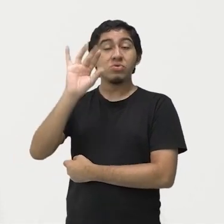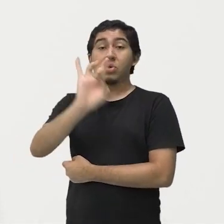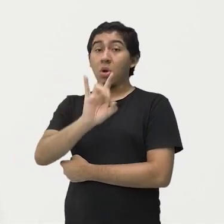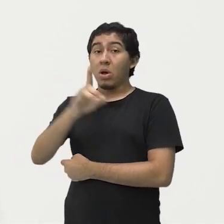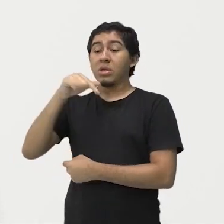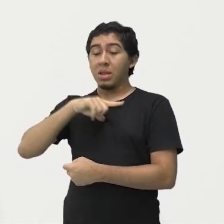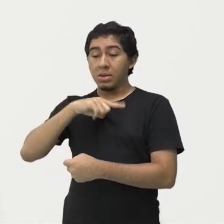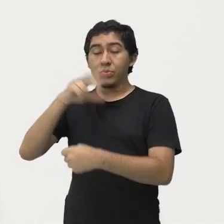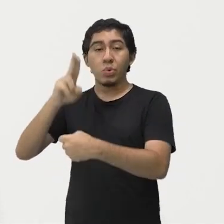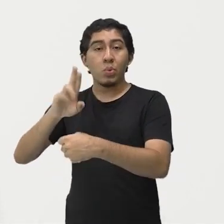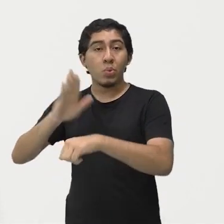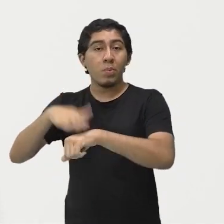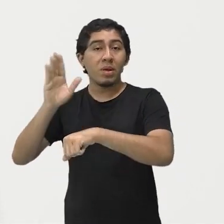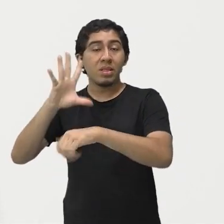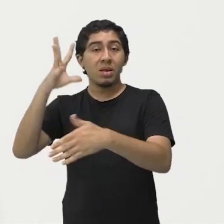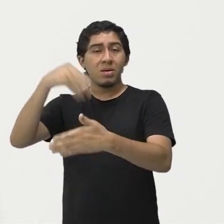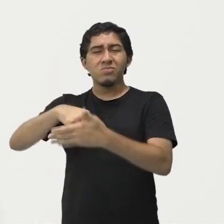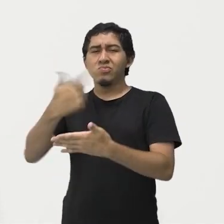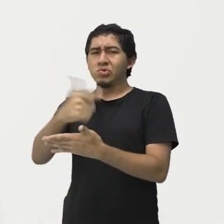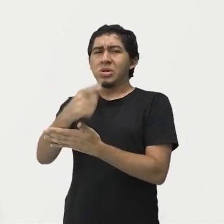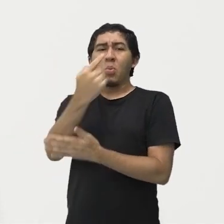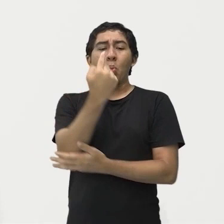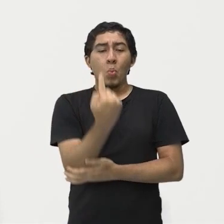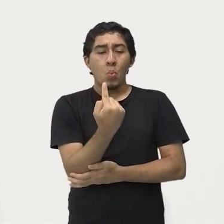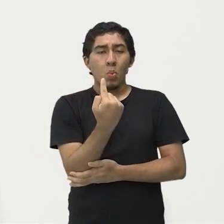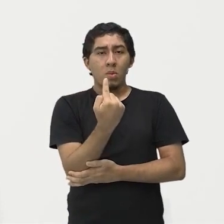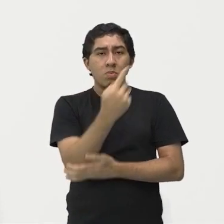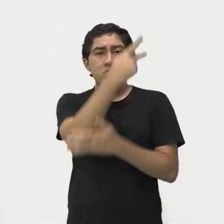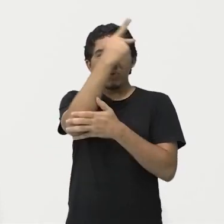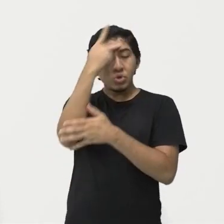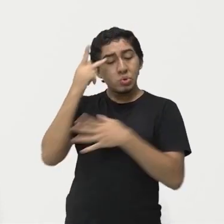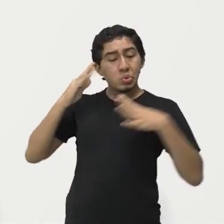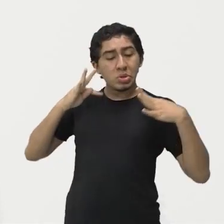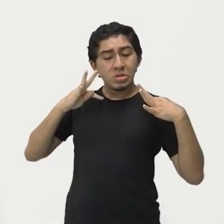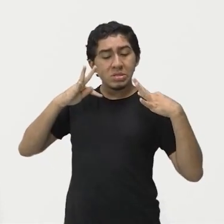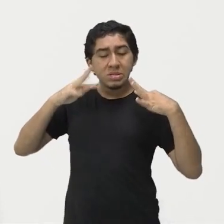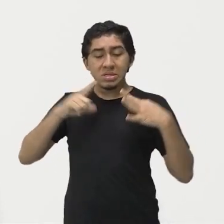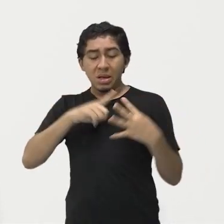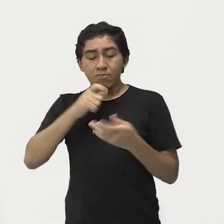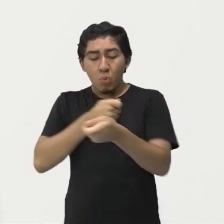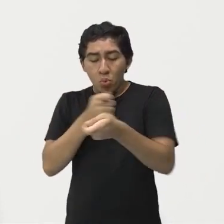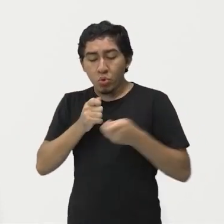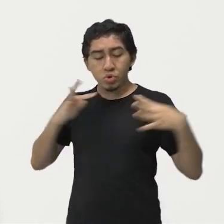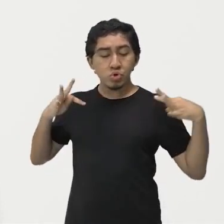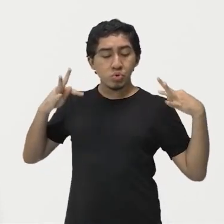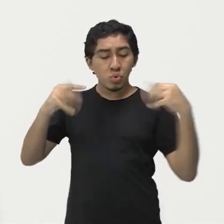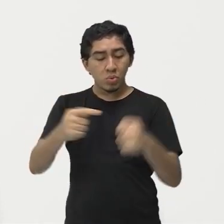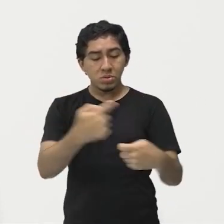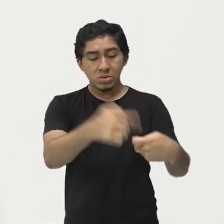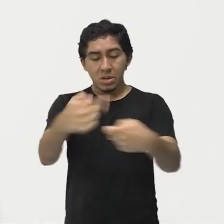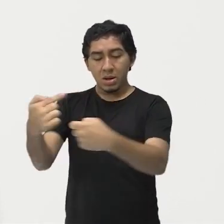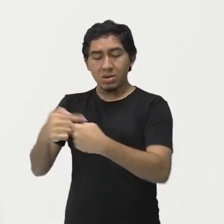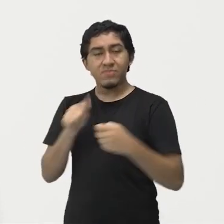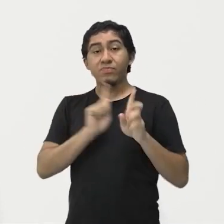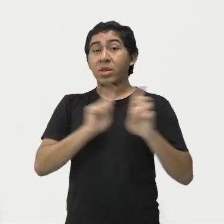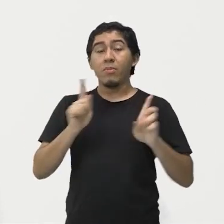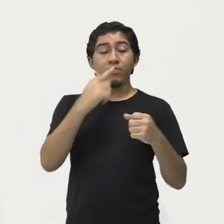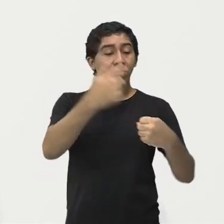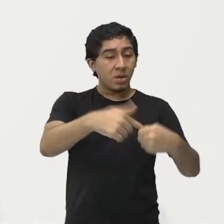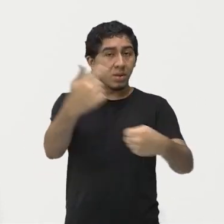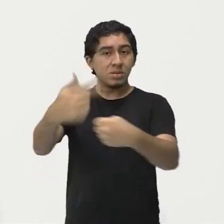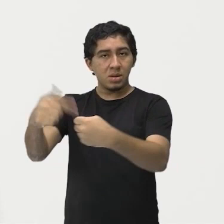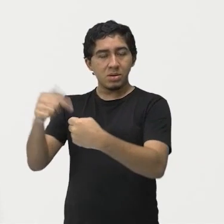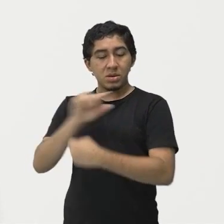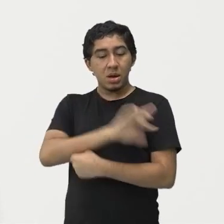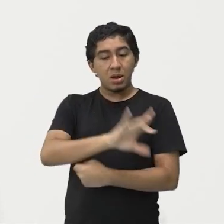um poder central sobre todas as cidades. Cada cidade é independente, não responde a